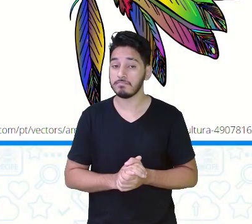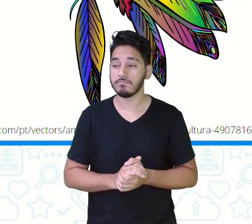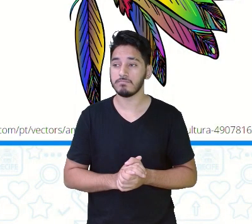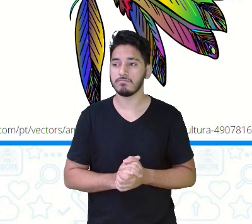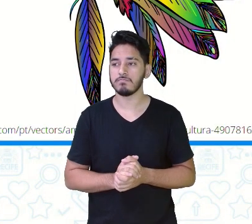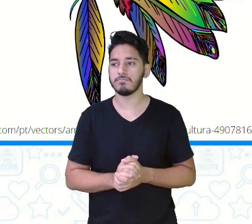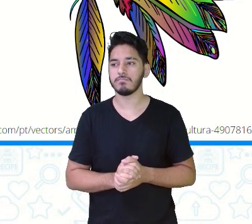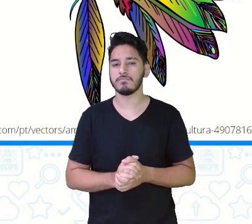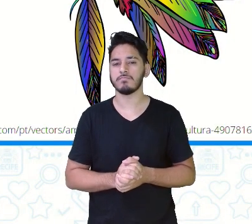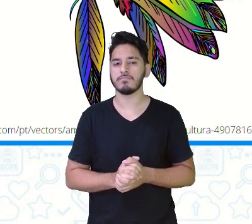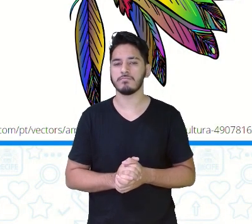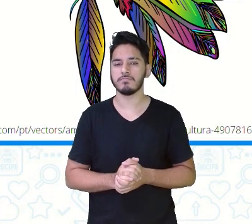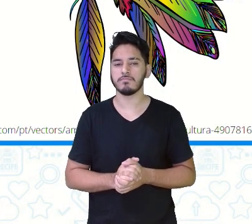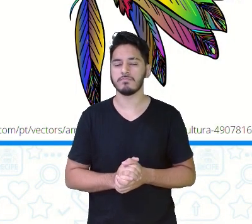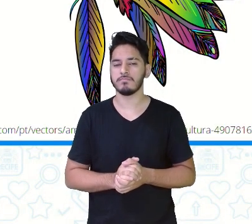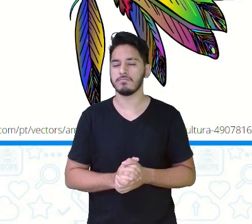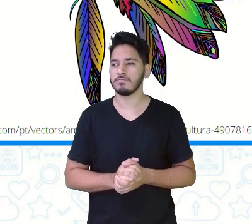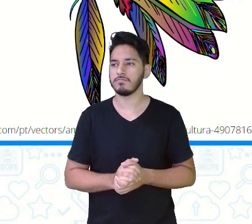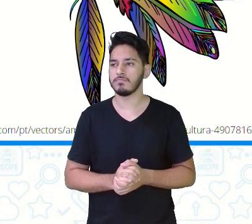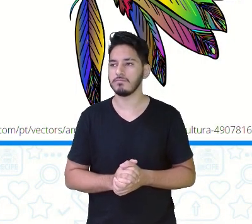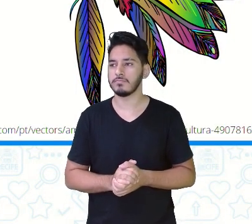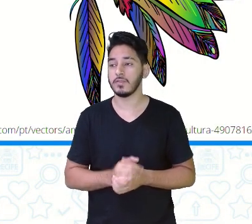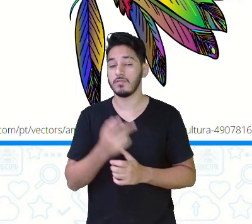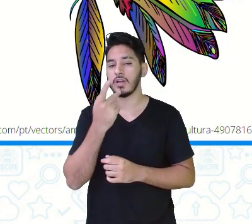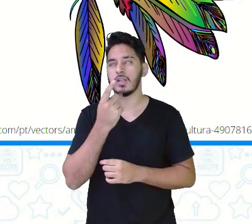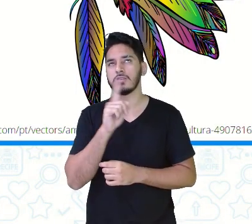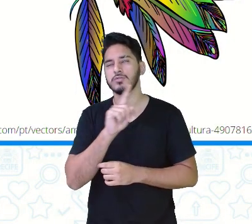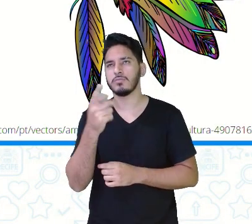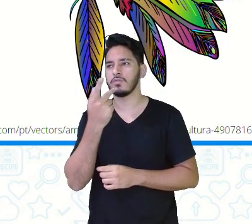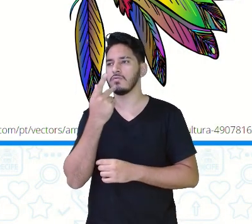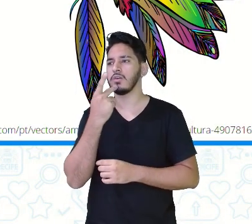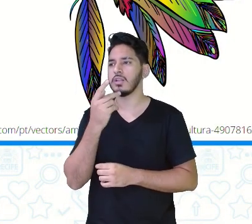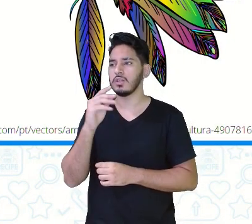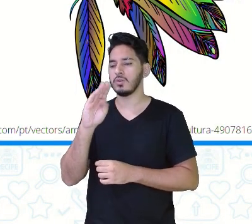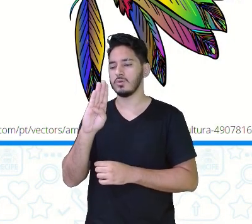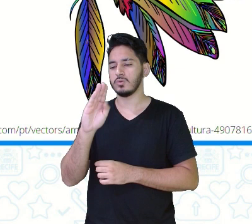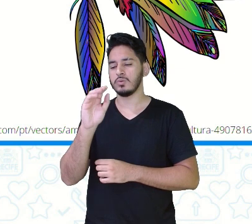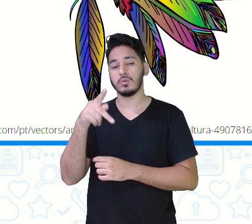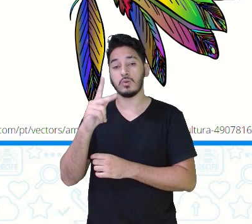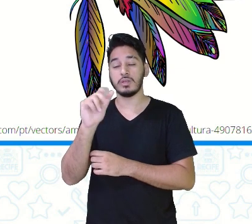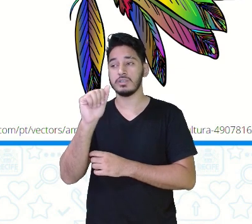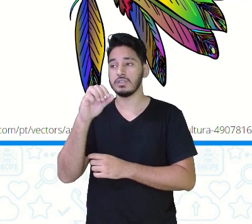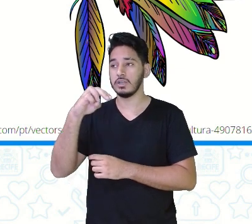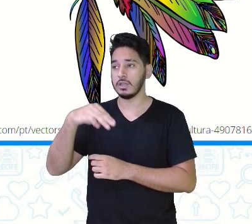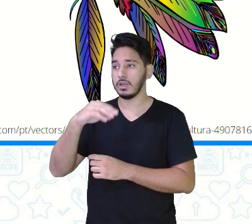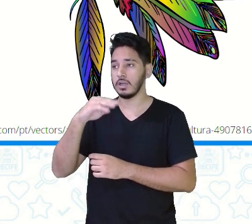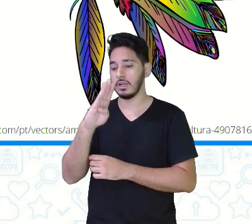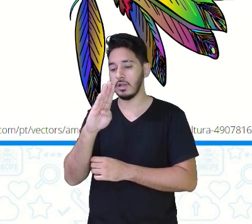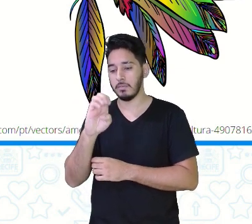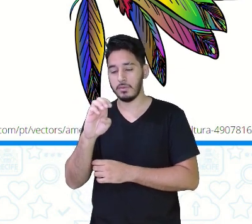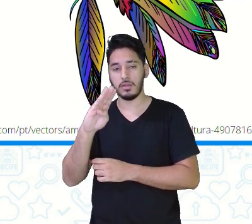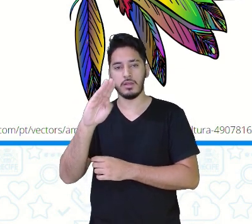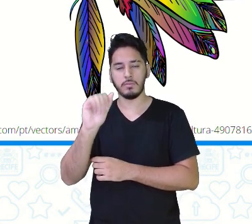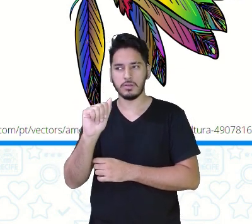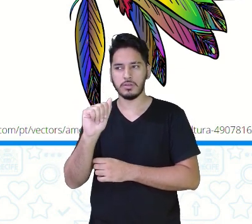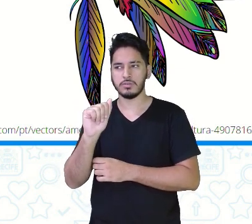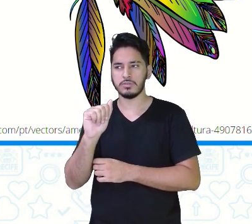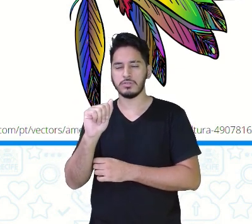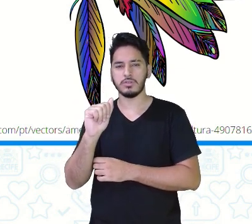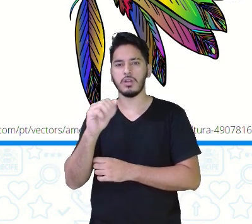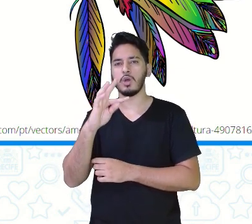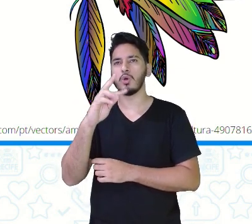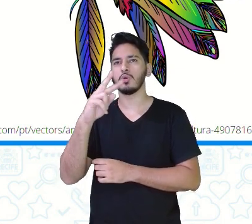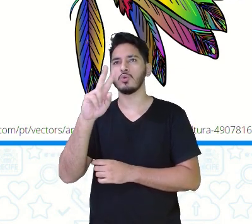Então, não se pode dizer que os Cambeba esqueceram a língua tupi. Tupi que rima